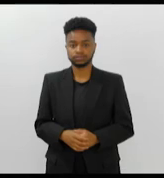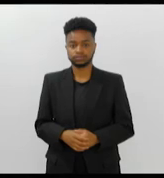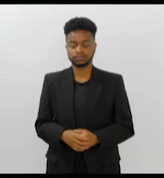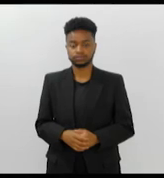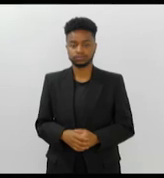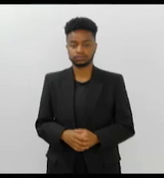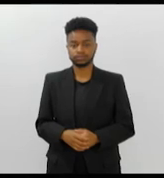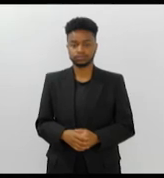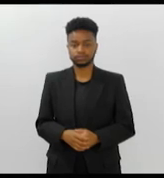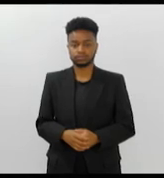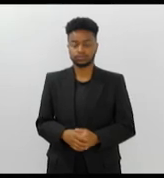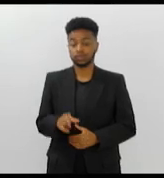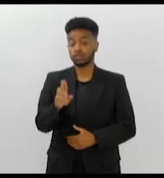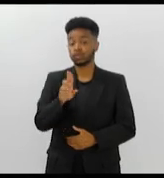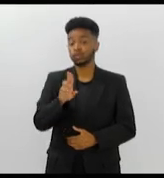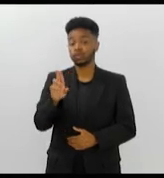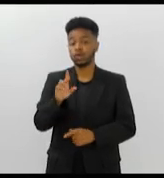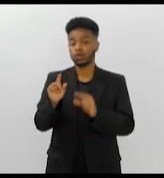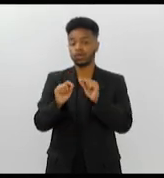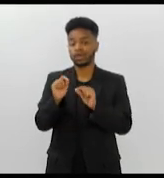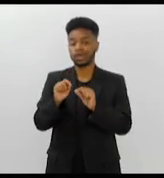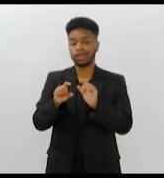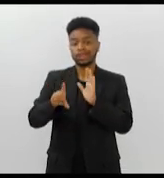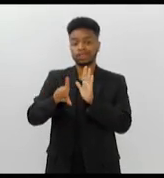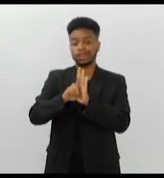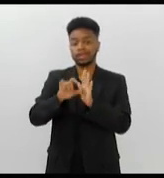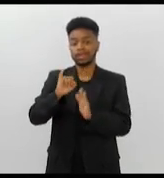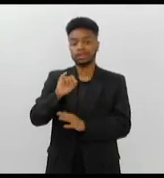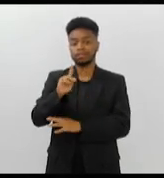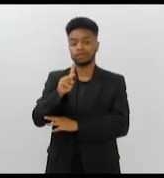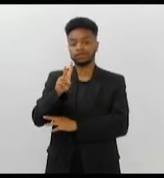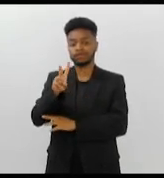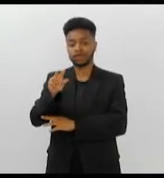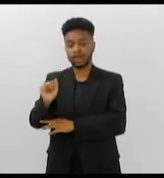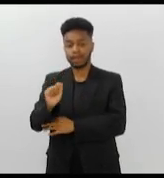intitulada a lei do IPVA em